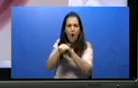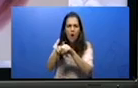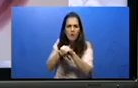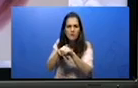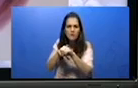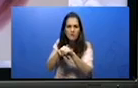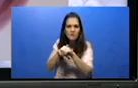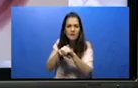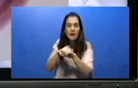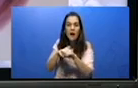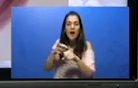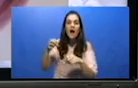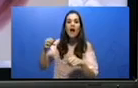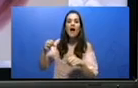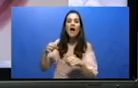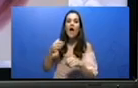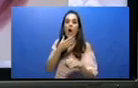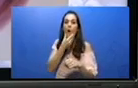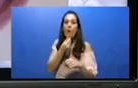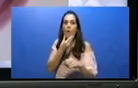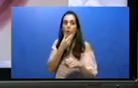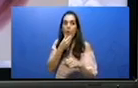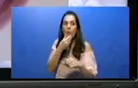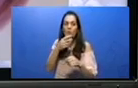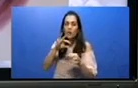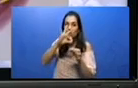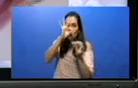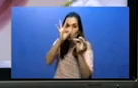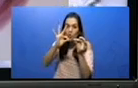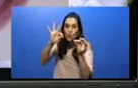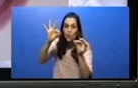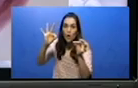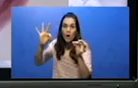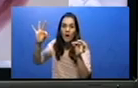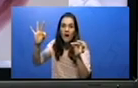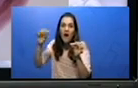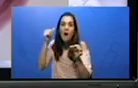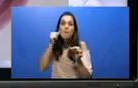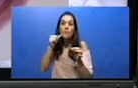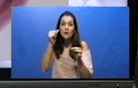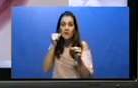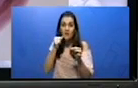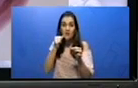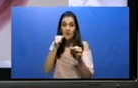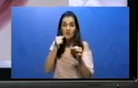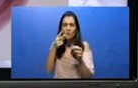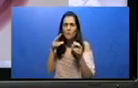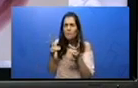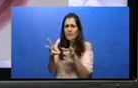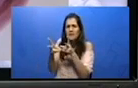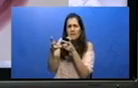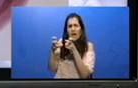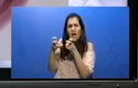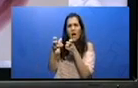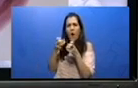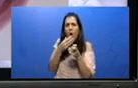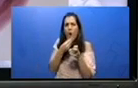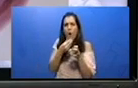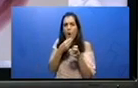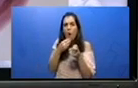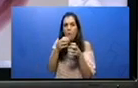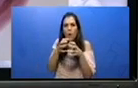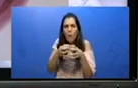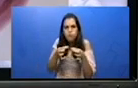macho. Internamente é a fêmea. Perceba que o macho ele é menor em comprimento, no entanto ele é mais robusto,